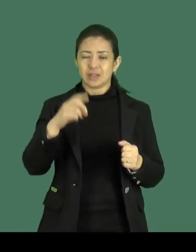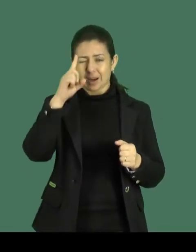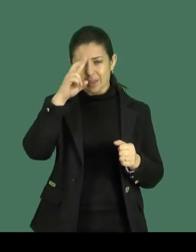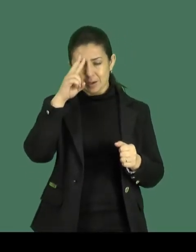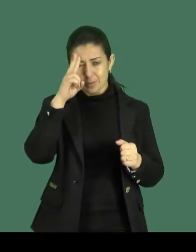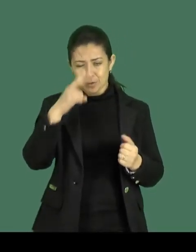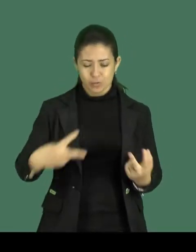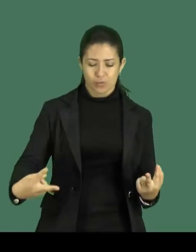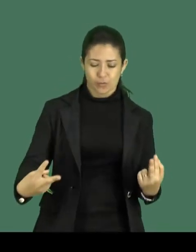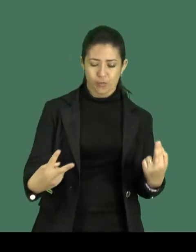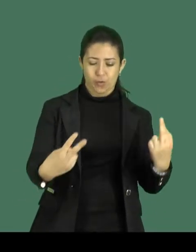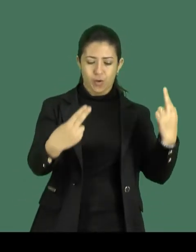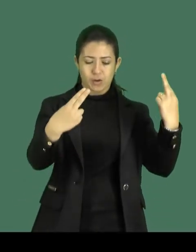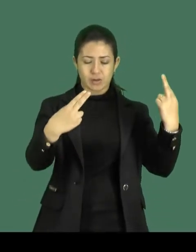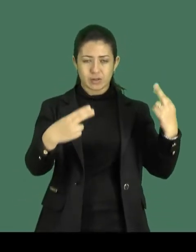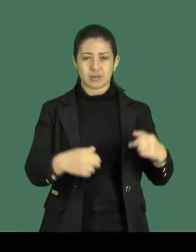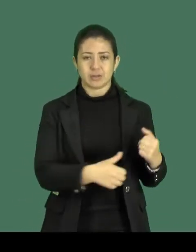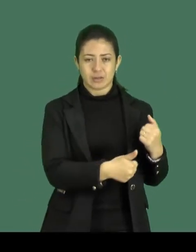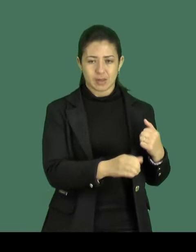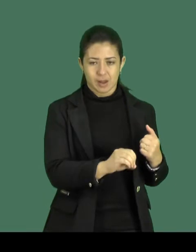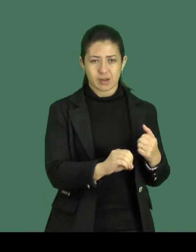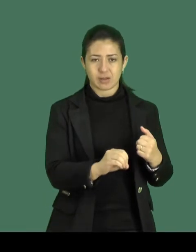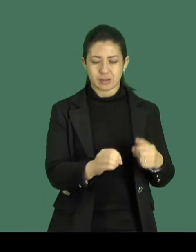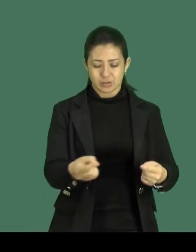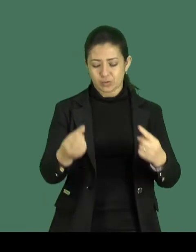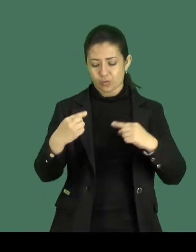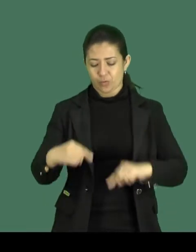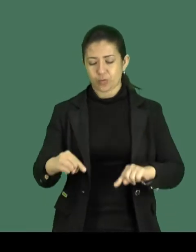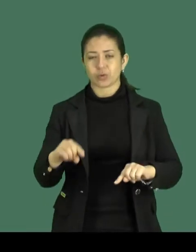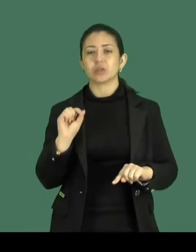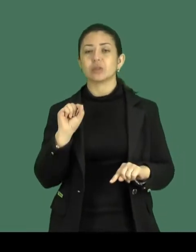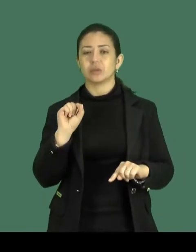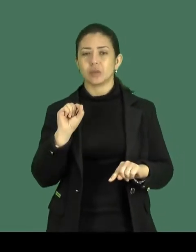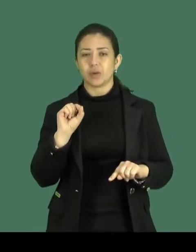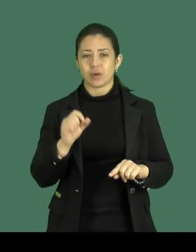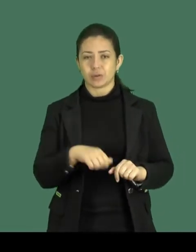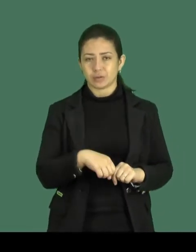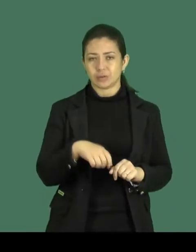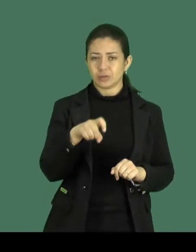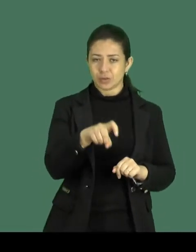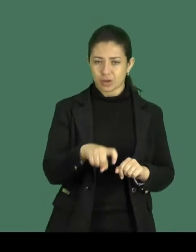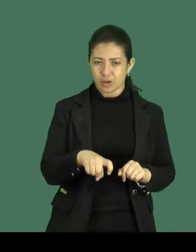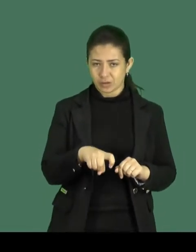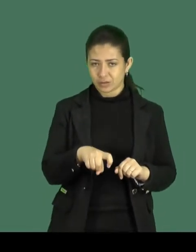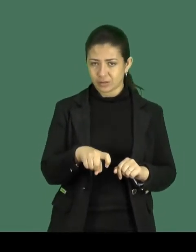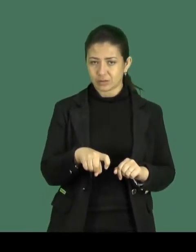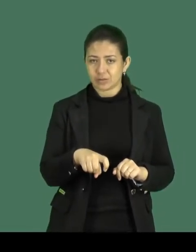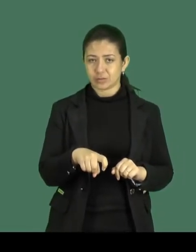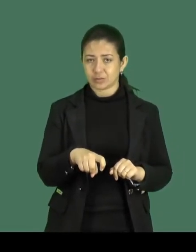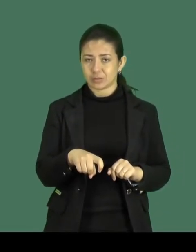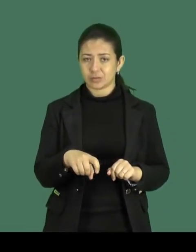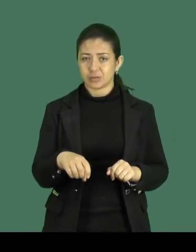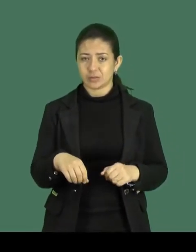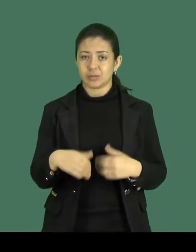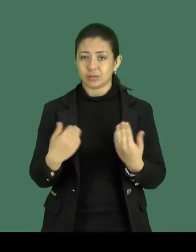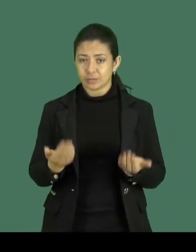quadrado. Lembra da exponencial? Cortou. X igual a